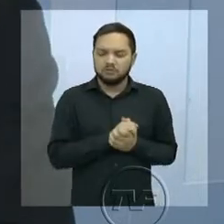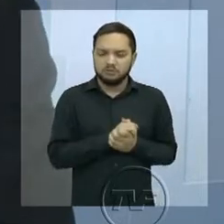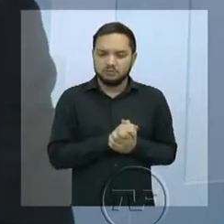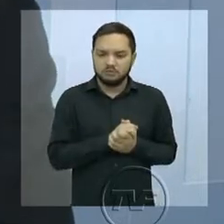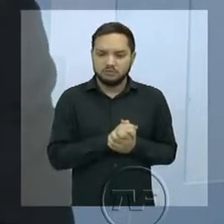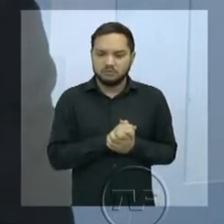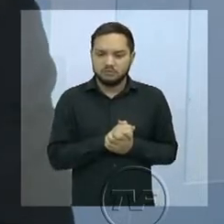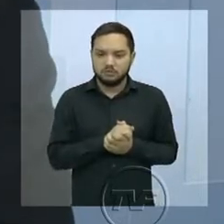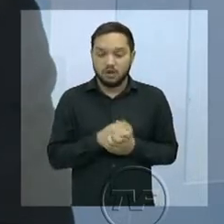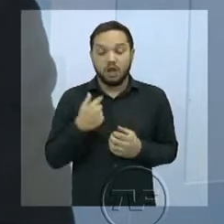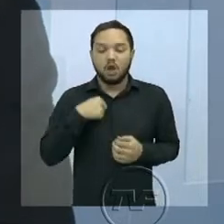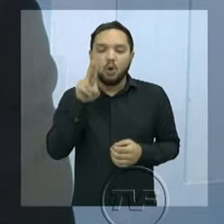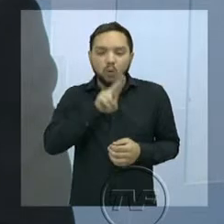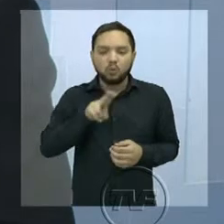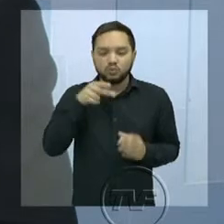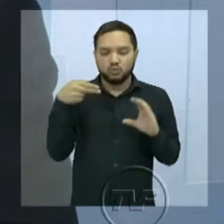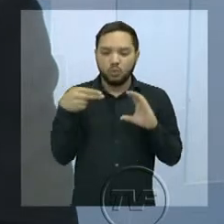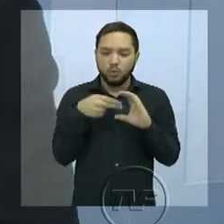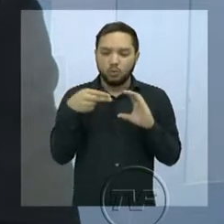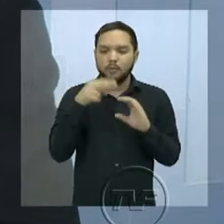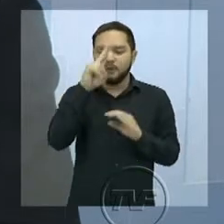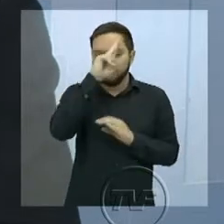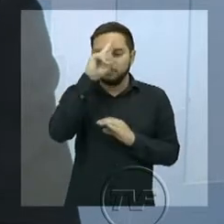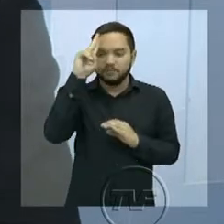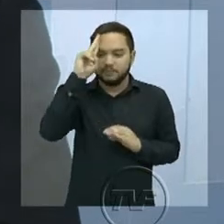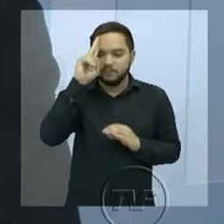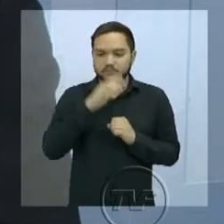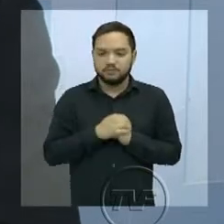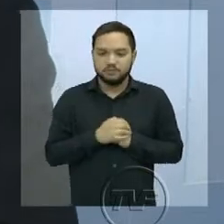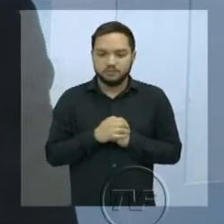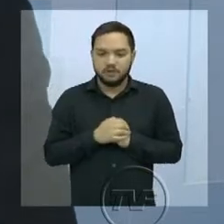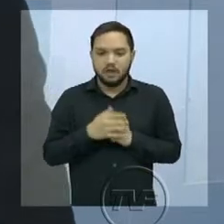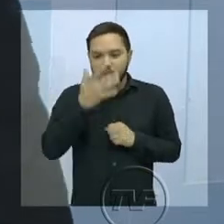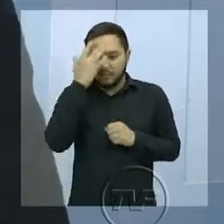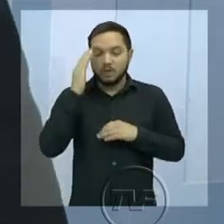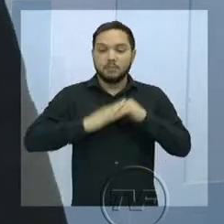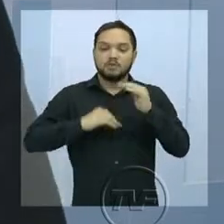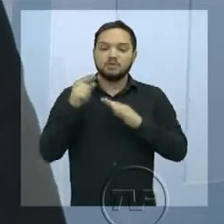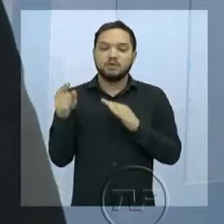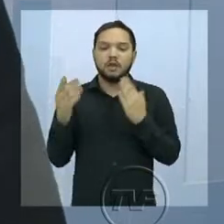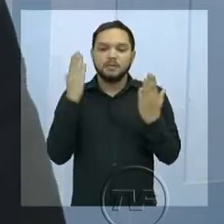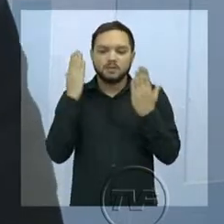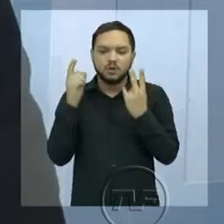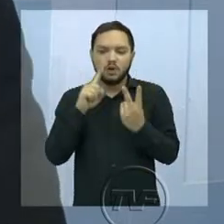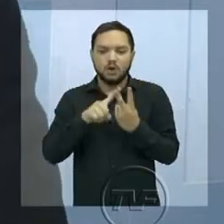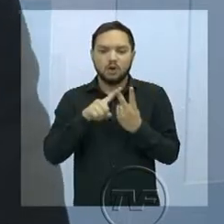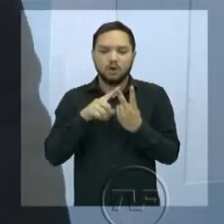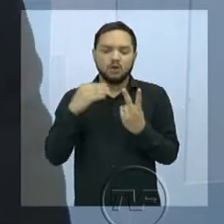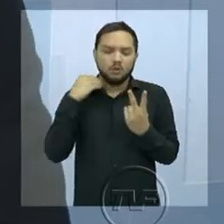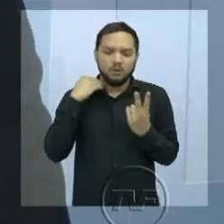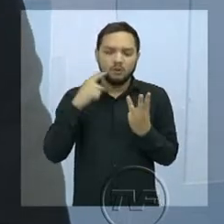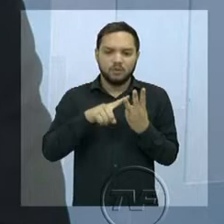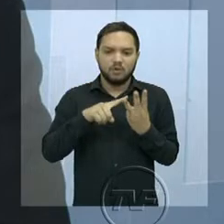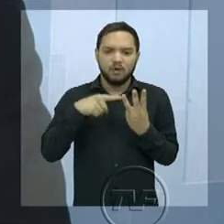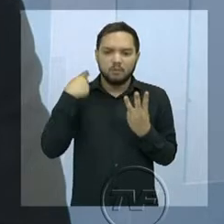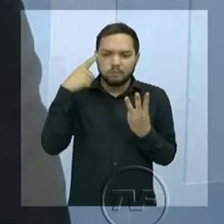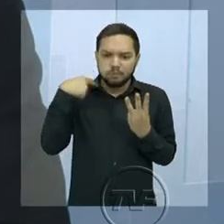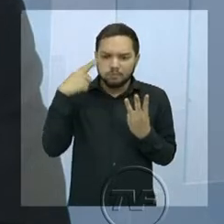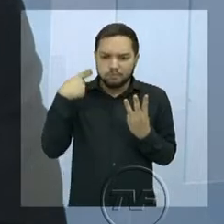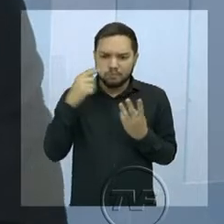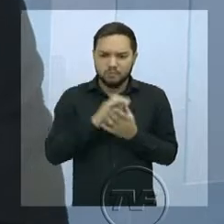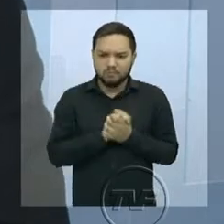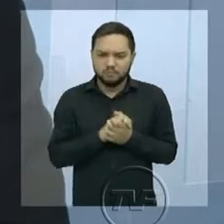de Uber, especificamente, cara, é bancário, é psicólogo, advogado. É uma